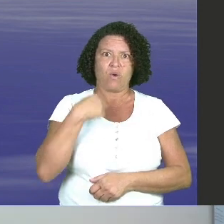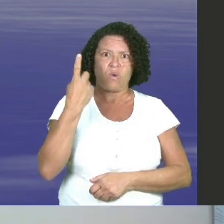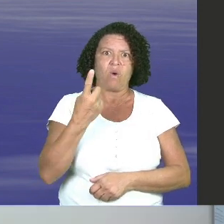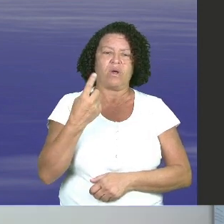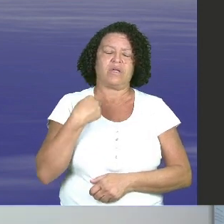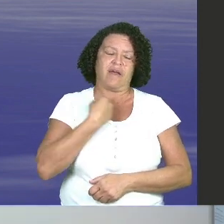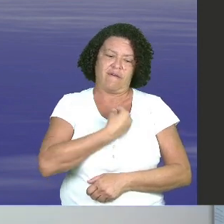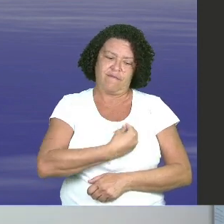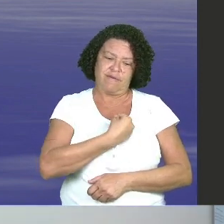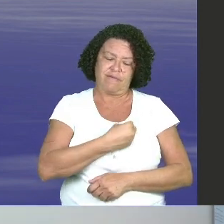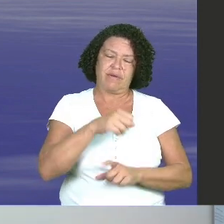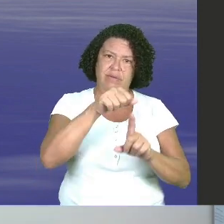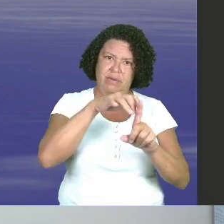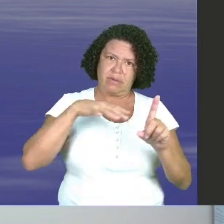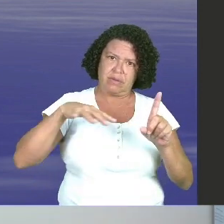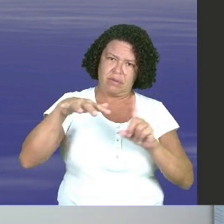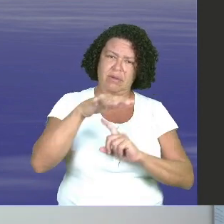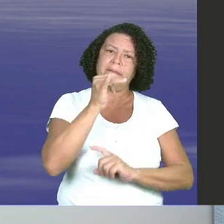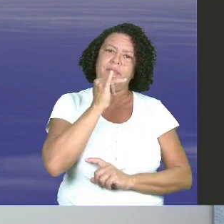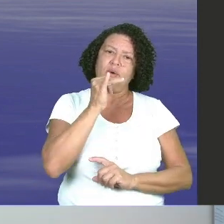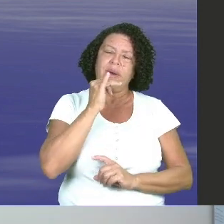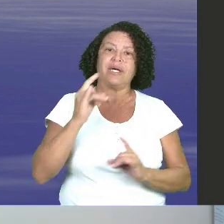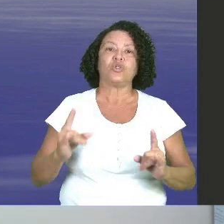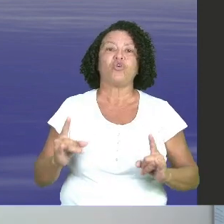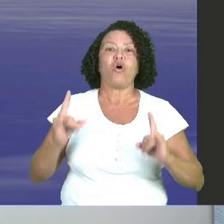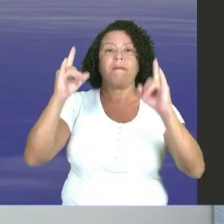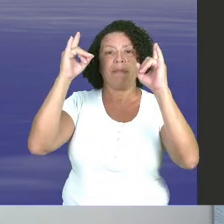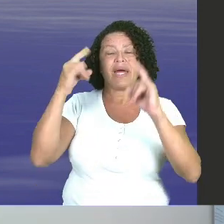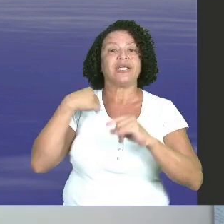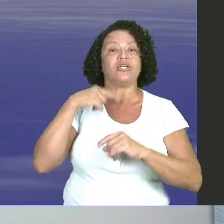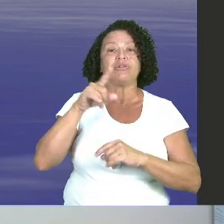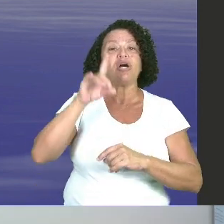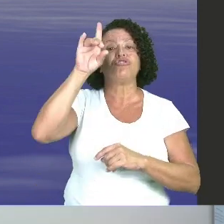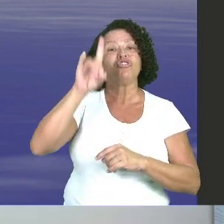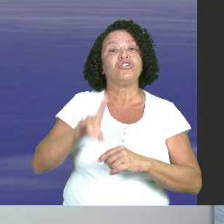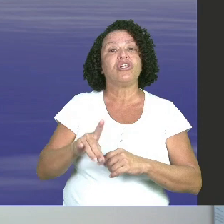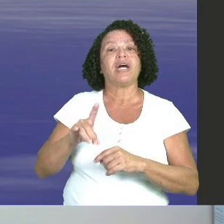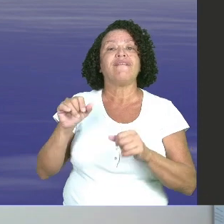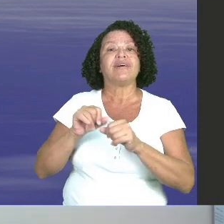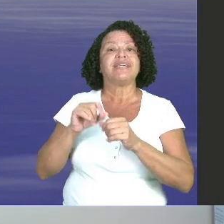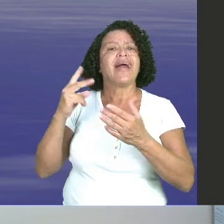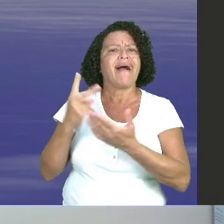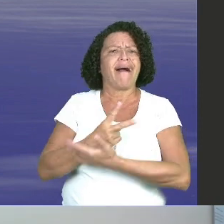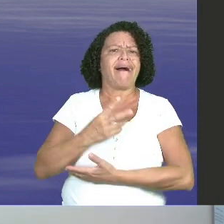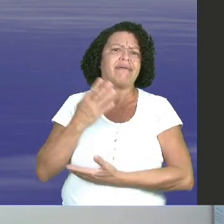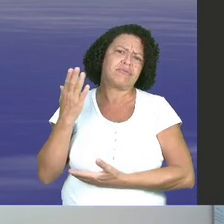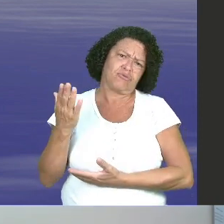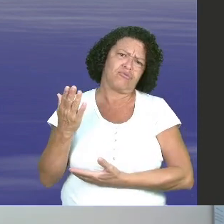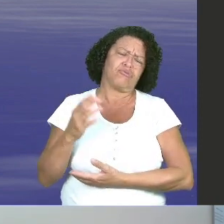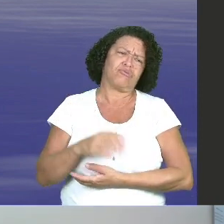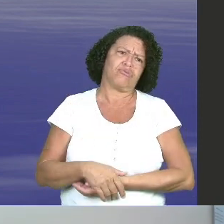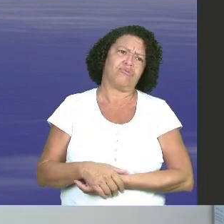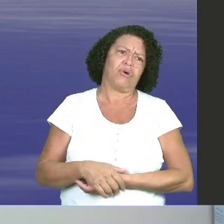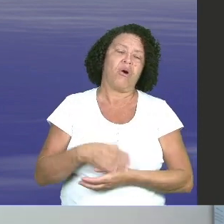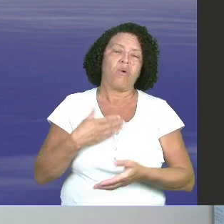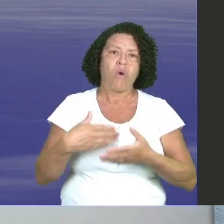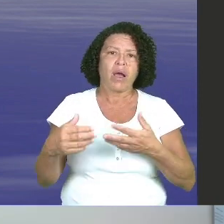numa sociedade, por exemplo, num prédio, nós não temos o direito de fazer nada errado, porque qualquer coisa